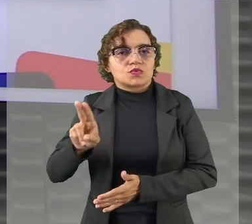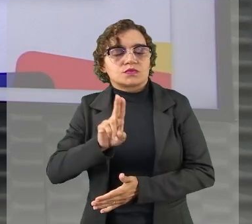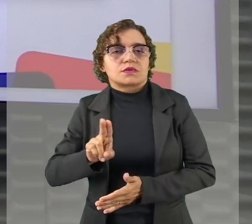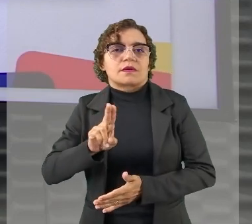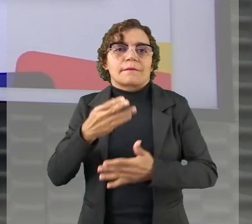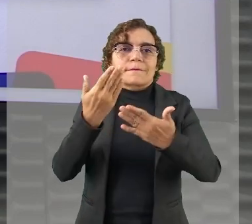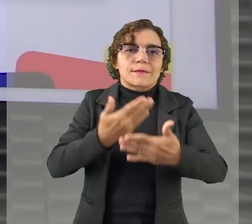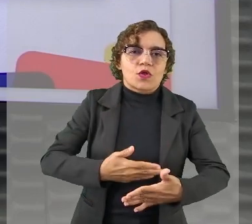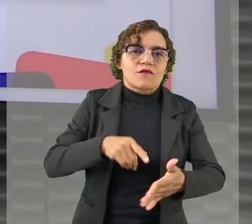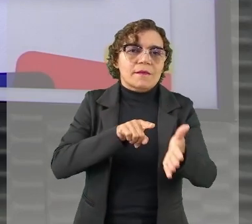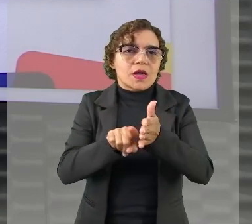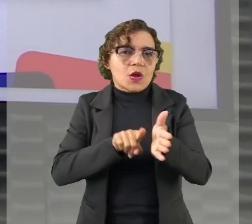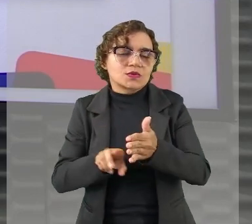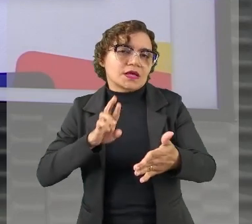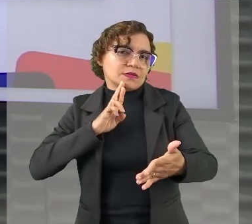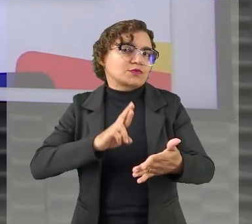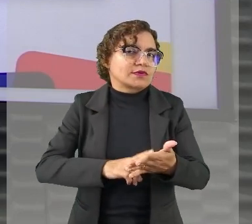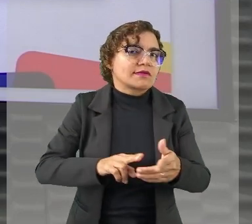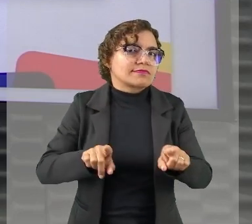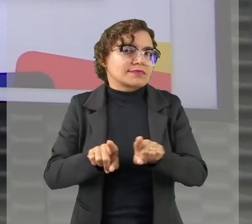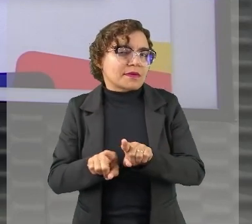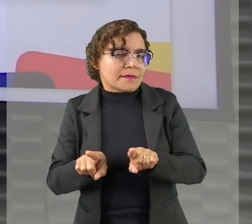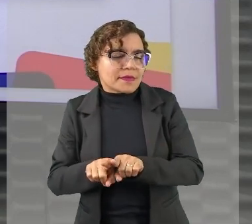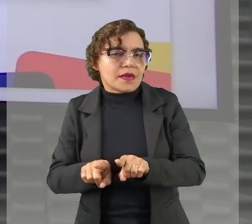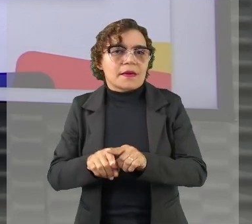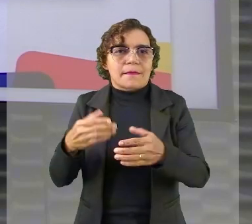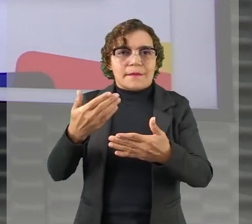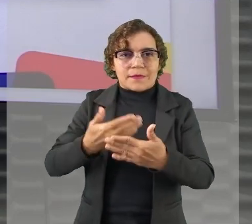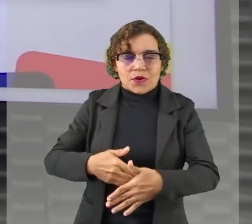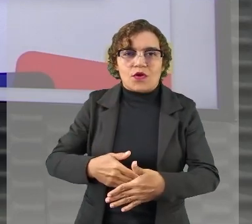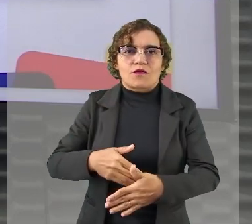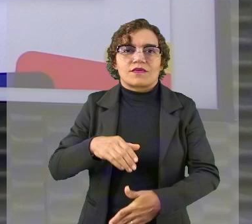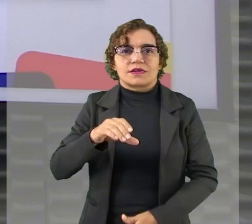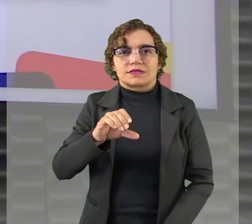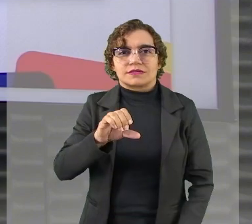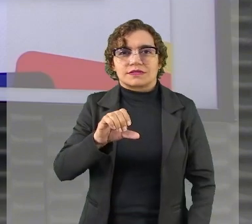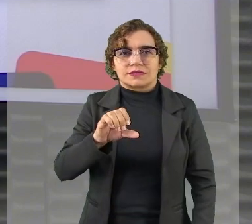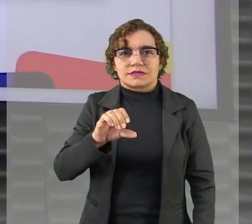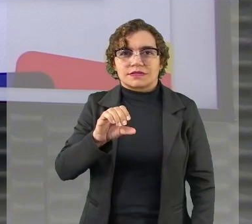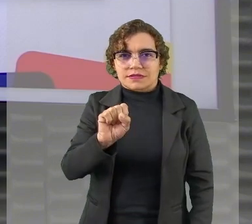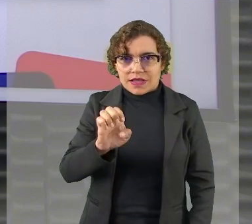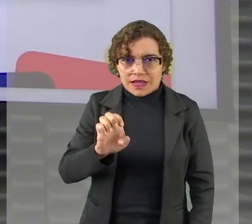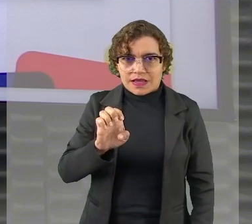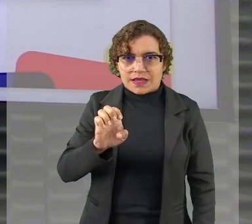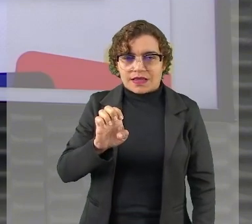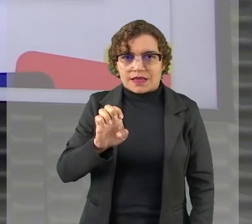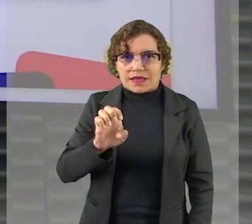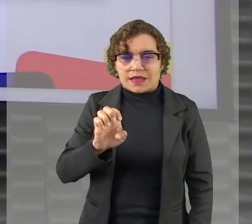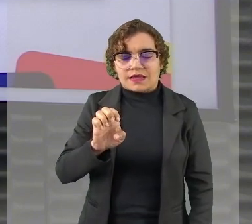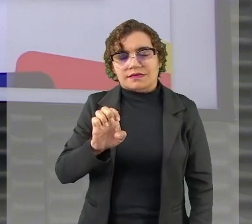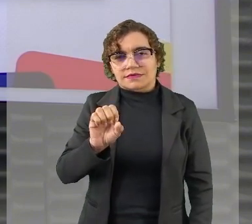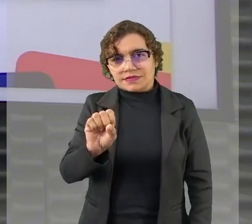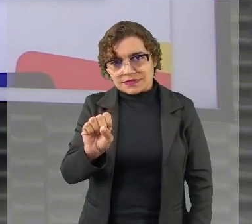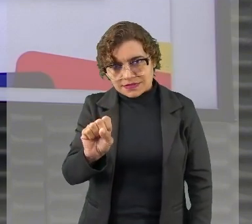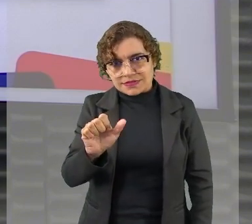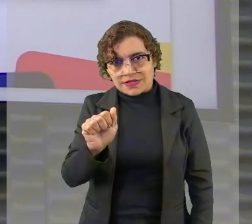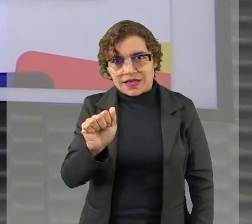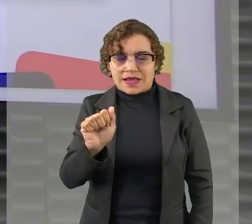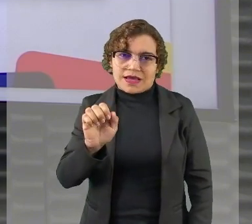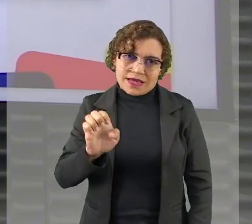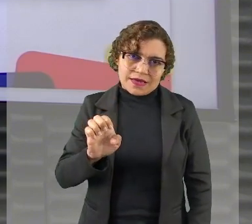vocês, para a prova do SAEB, para o Enem, para vestibulares estaduais,